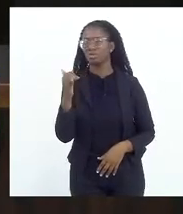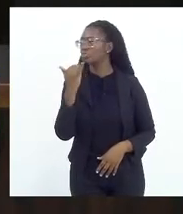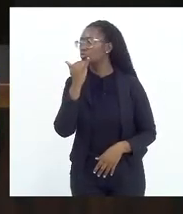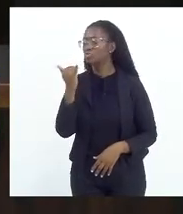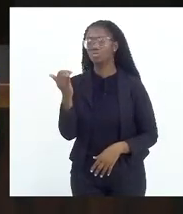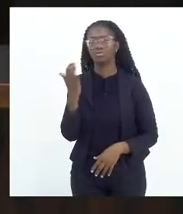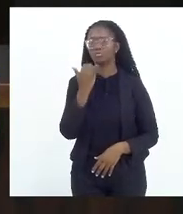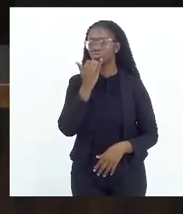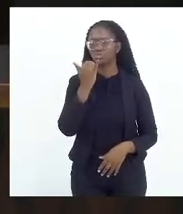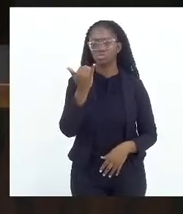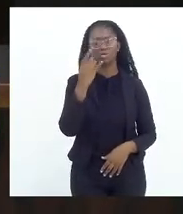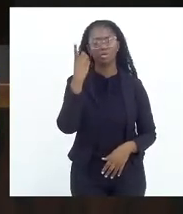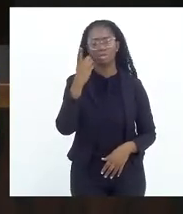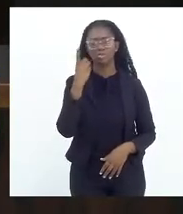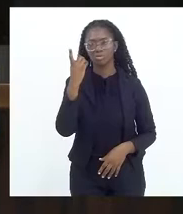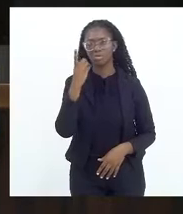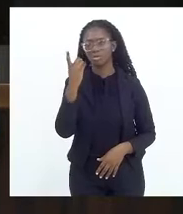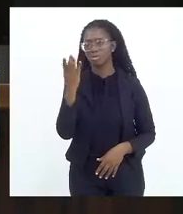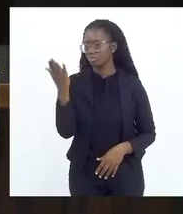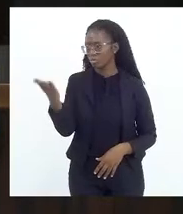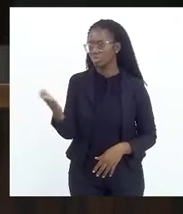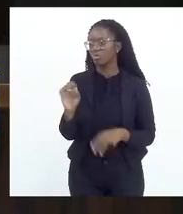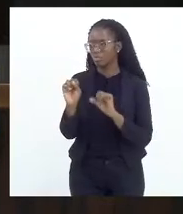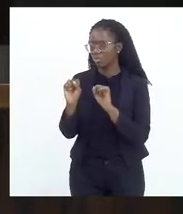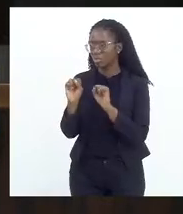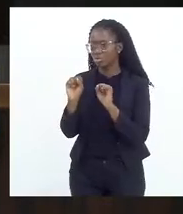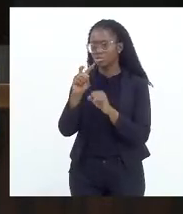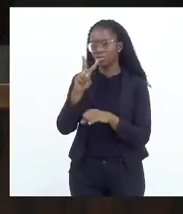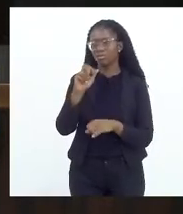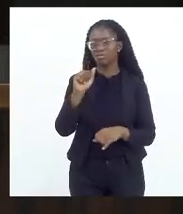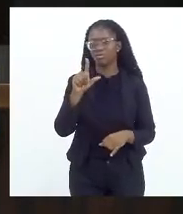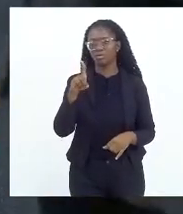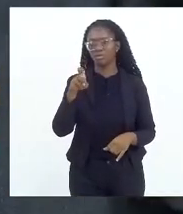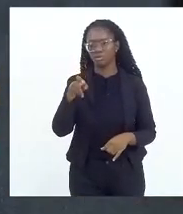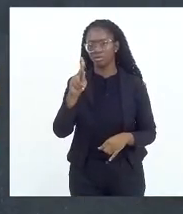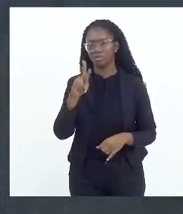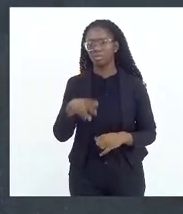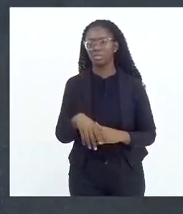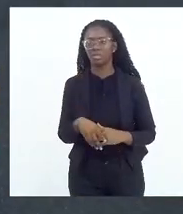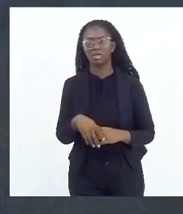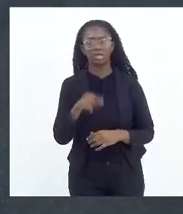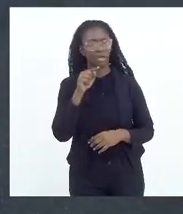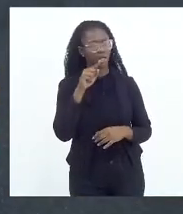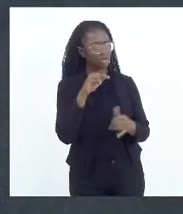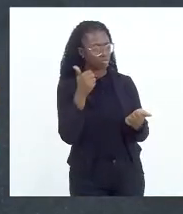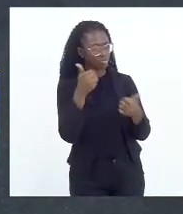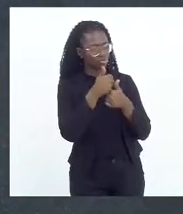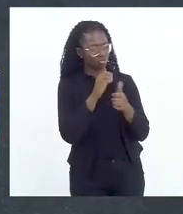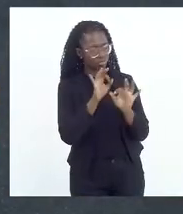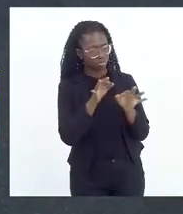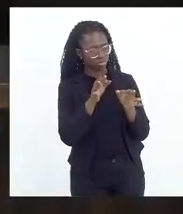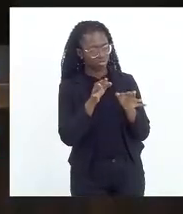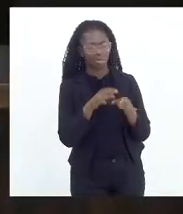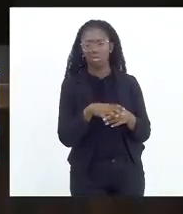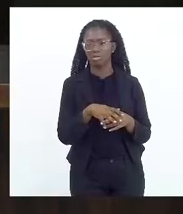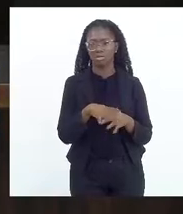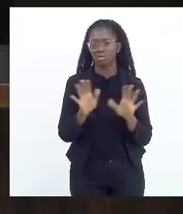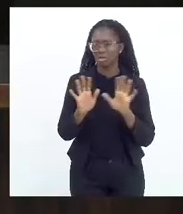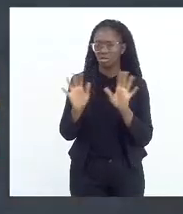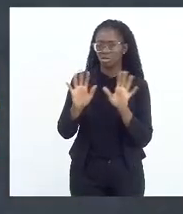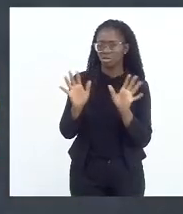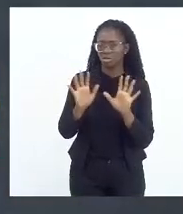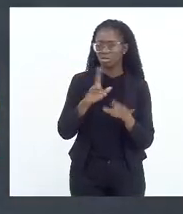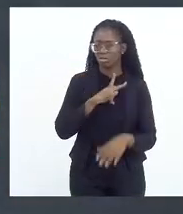Desculpa, deputado. Não, deputado, Vossa Excelência, deputado Valdeir Carneiro. Não, é como é substitutivo, né? Desculpa. Então, desculpa, não imagina, presidente.